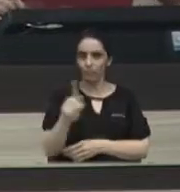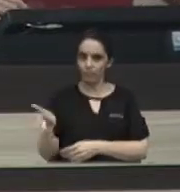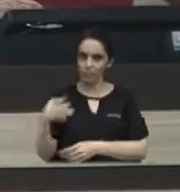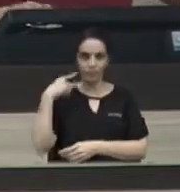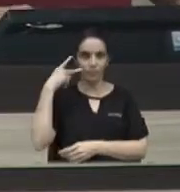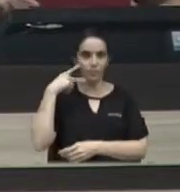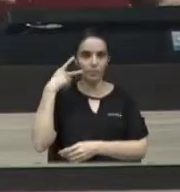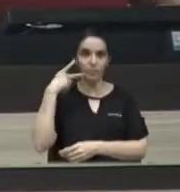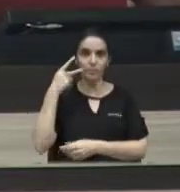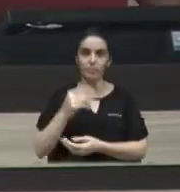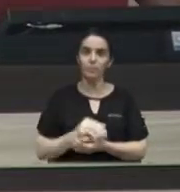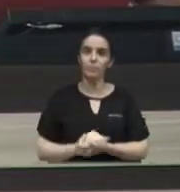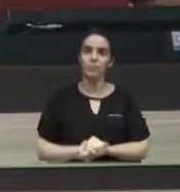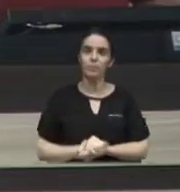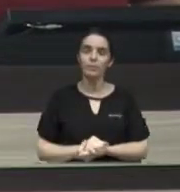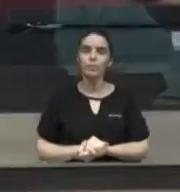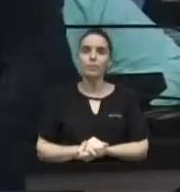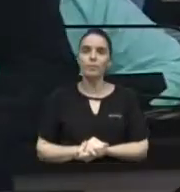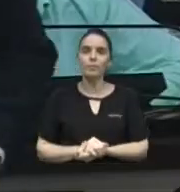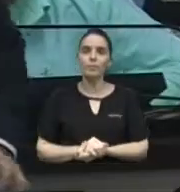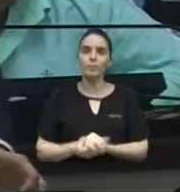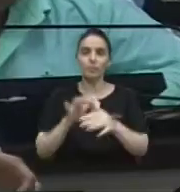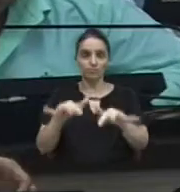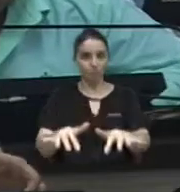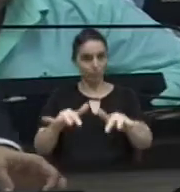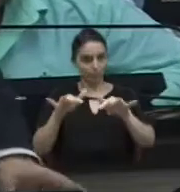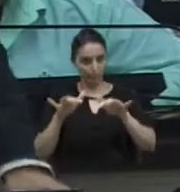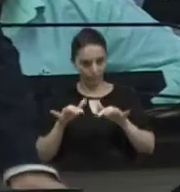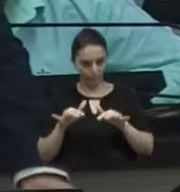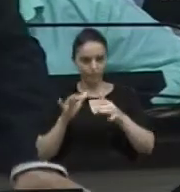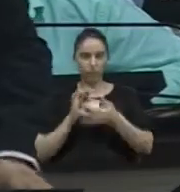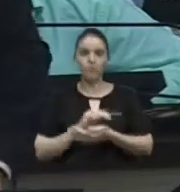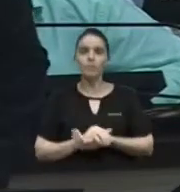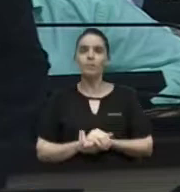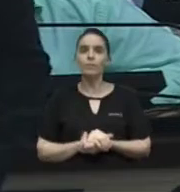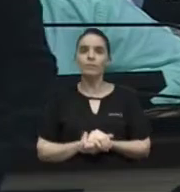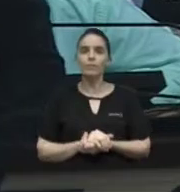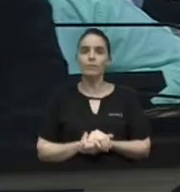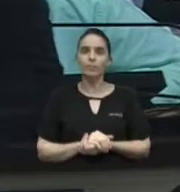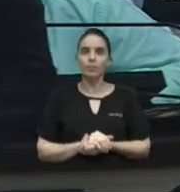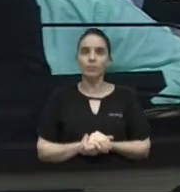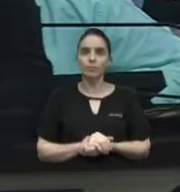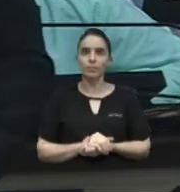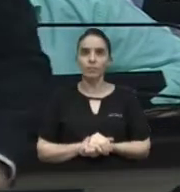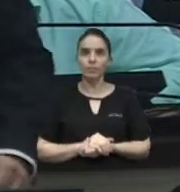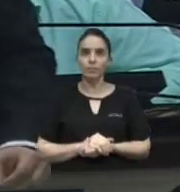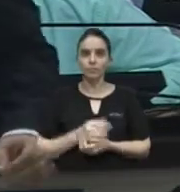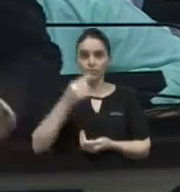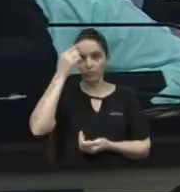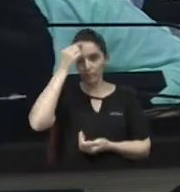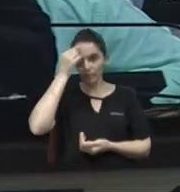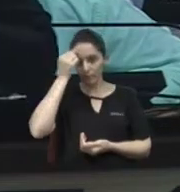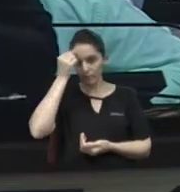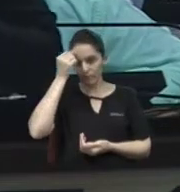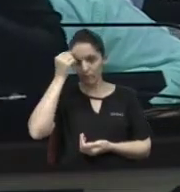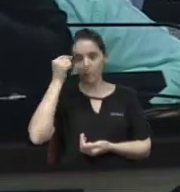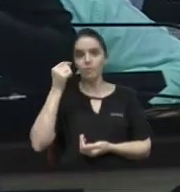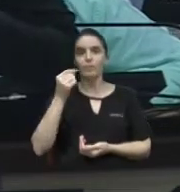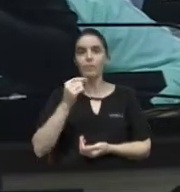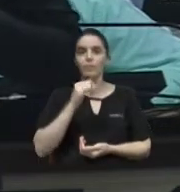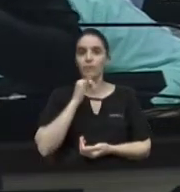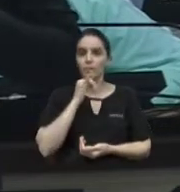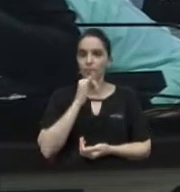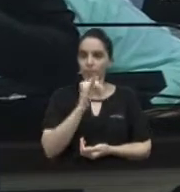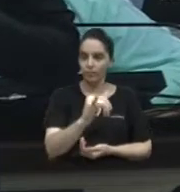vereadores que estão presentes no plenário, plateia presente, e eu me dirijo a